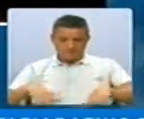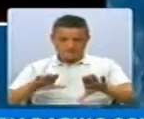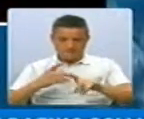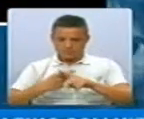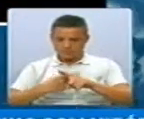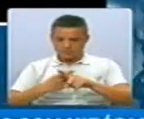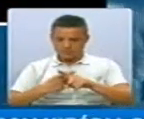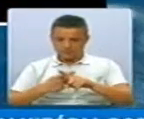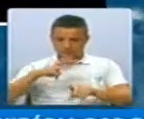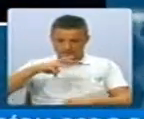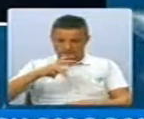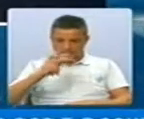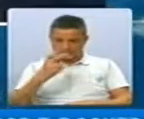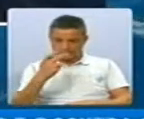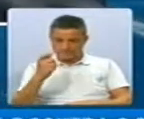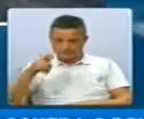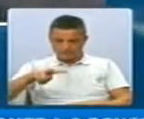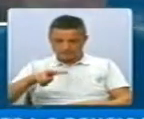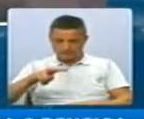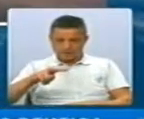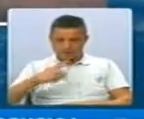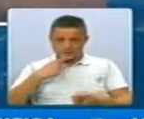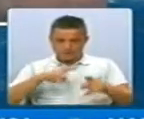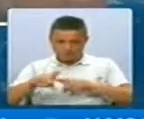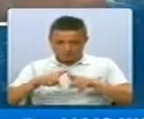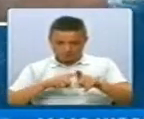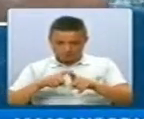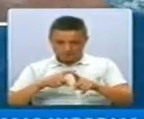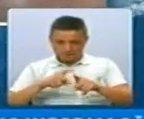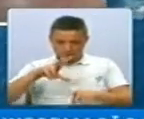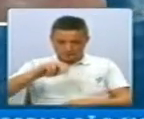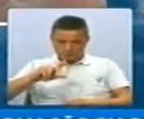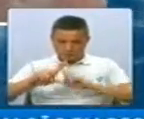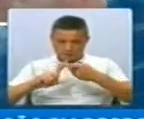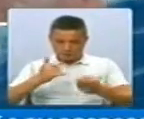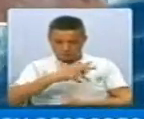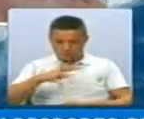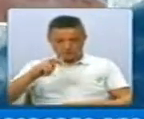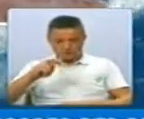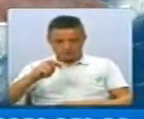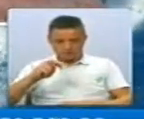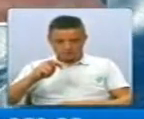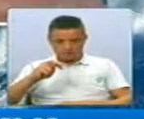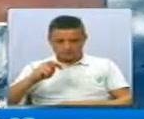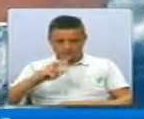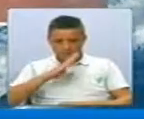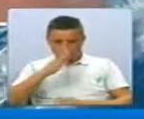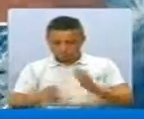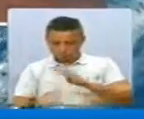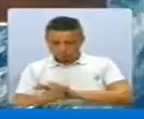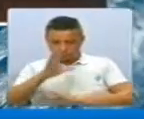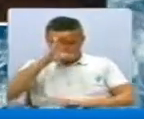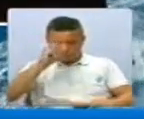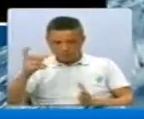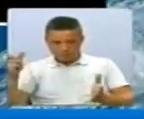sonda Maven. Sabes que esta sonda desafiou a política norte-americana. Em novembro de 2013, quando esta sonda partiu da Terra, o governo